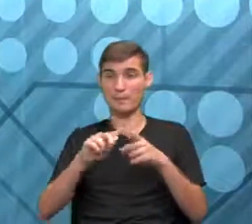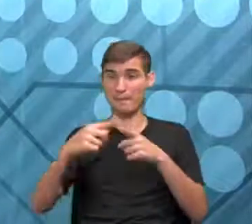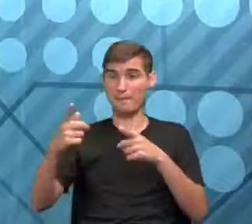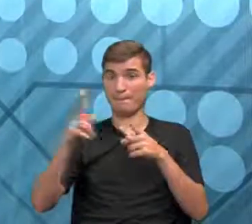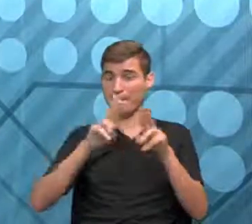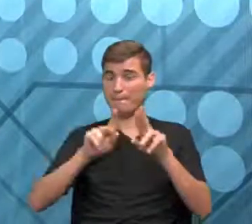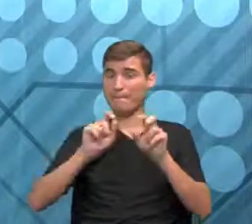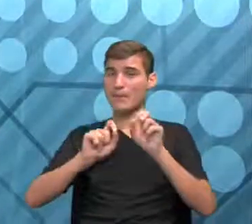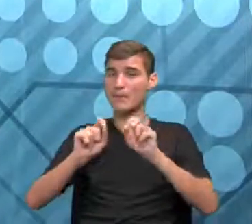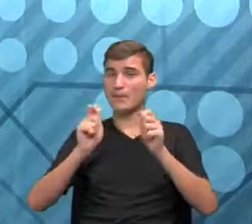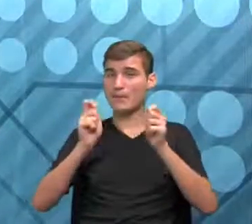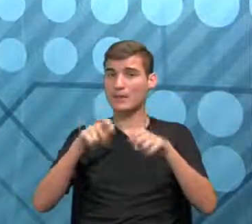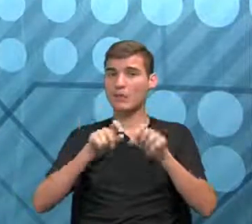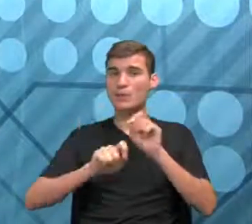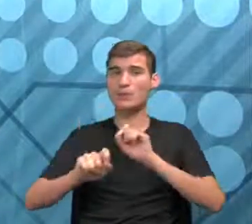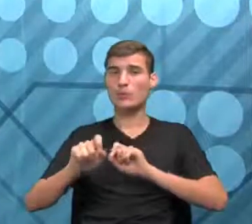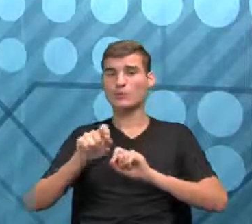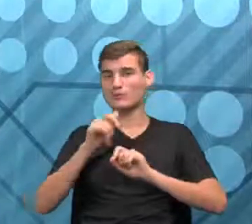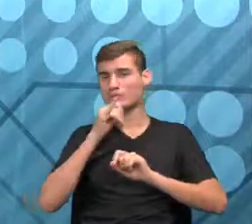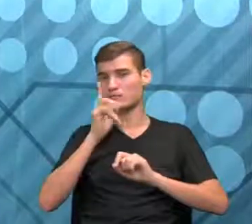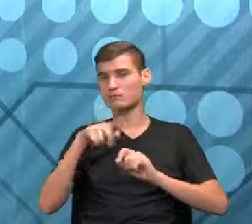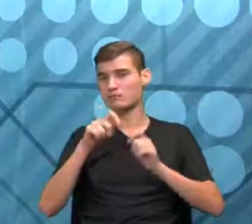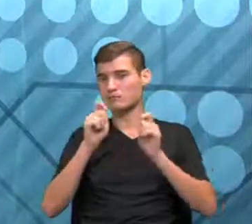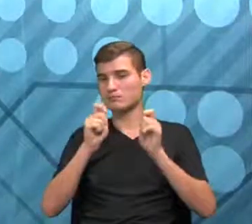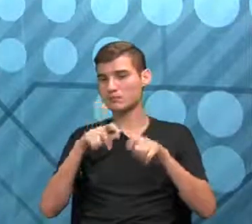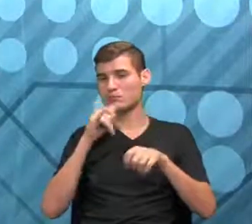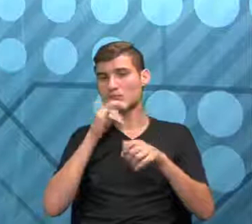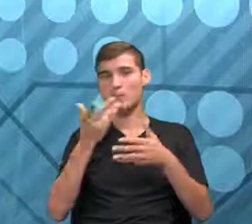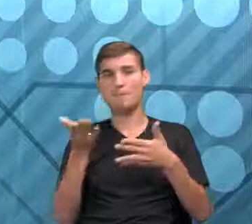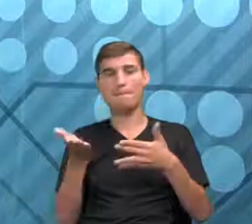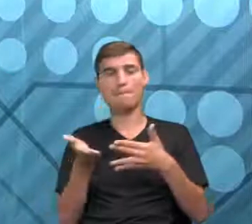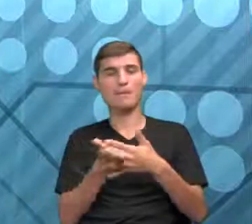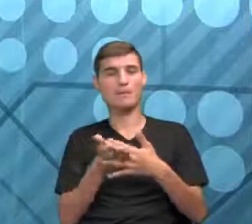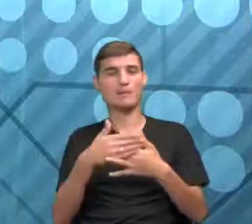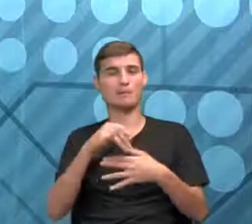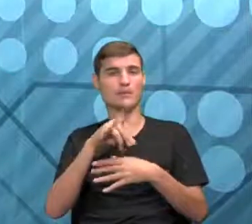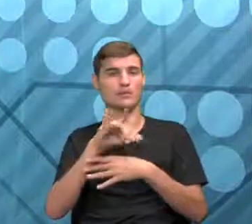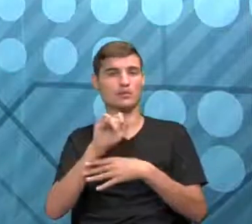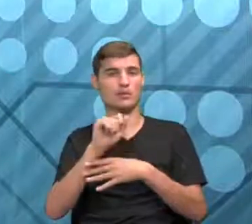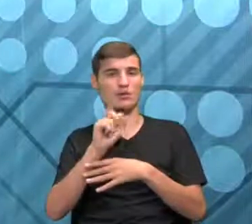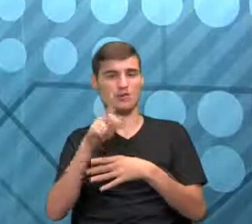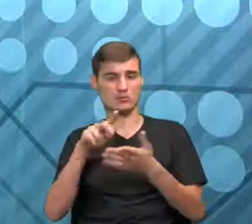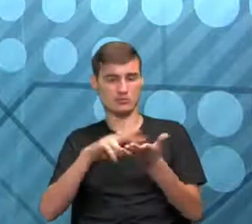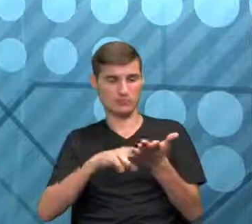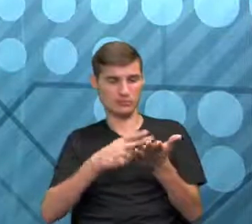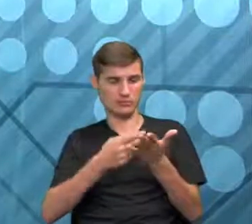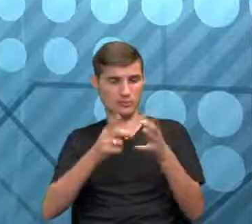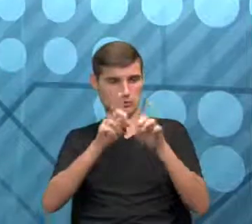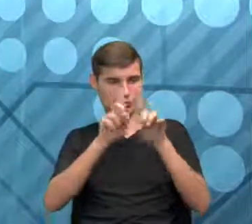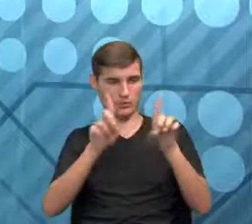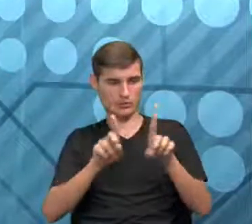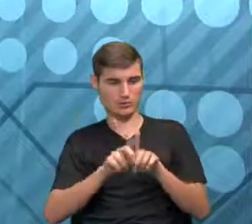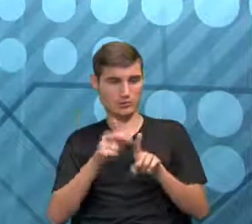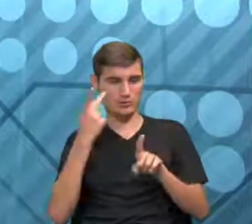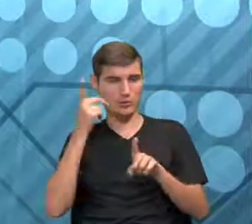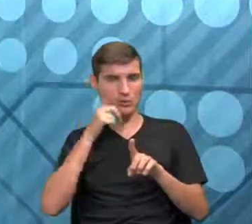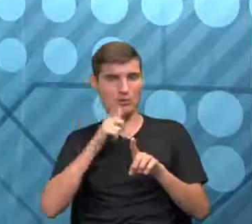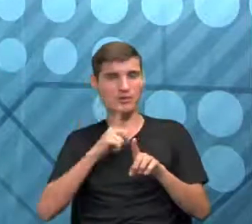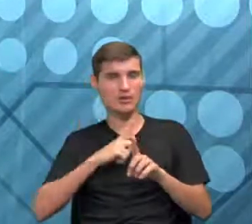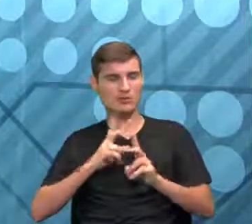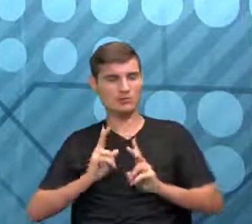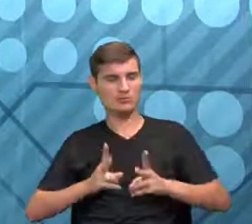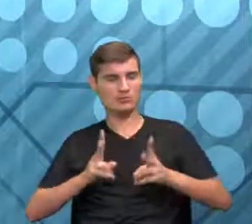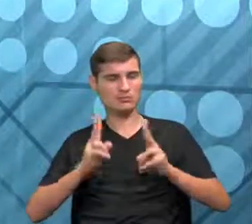depois desse conversor de 16 bits? Eu posso fazer uma média, por exemplo. Eu coloco o meu conversor analógico digital para ficar medindo